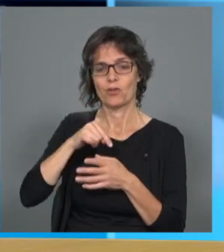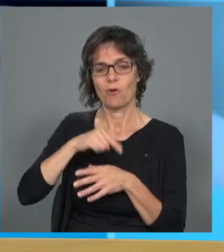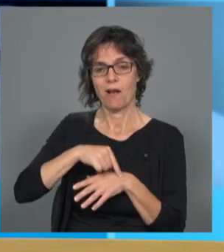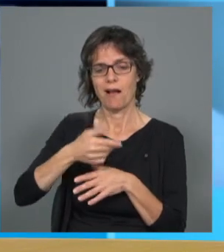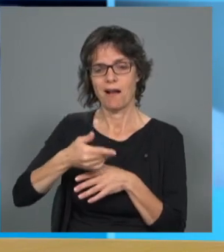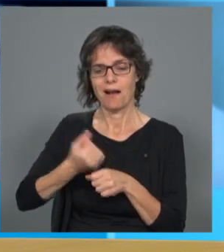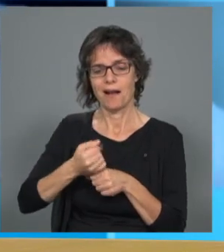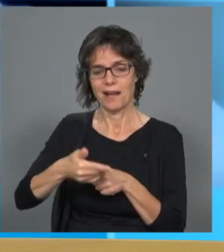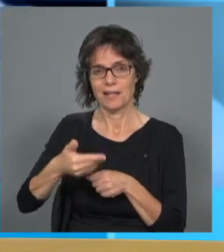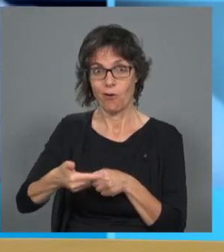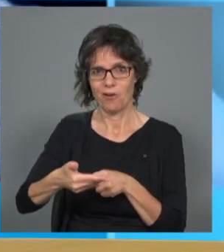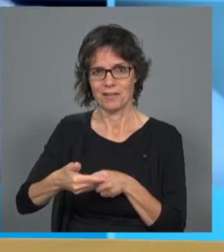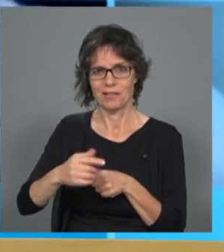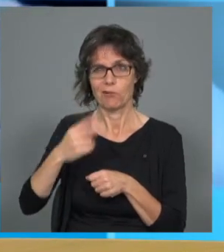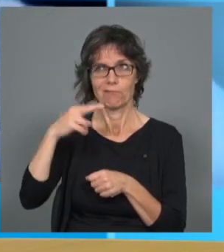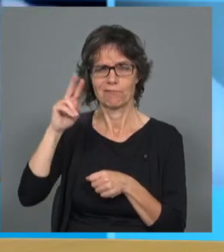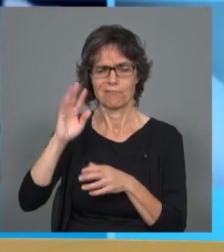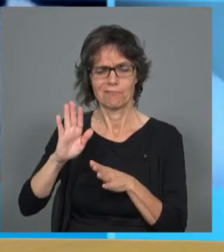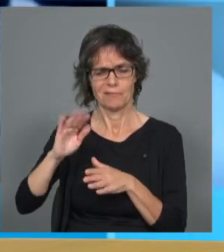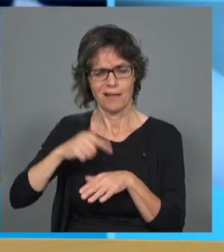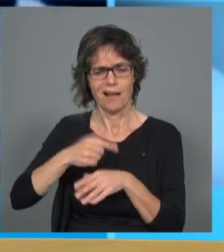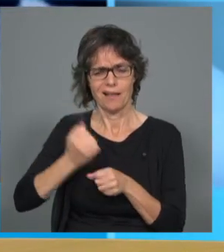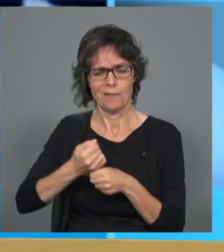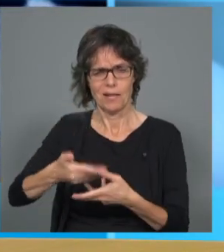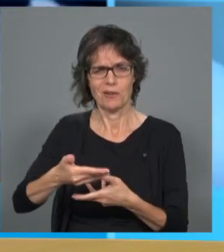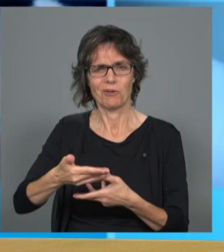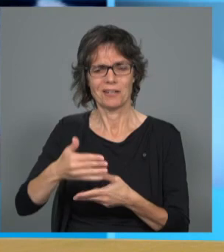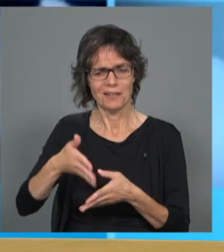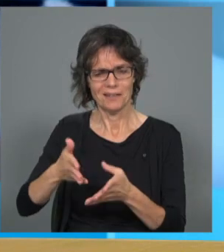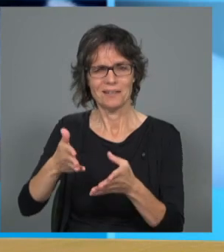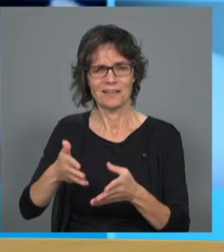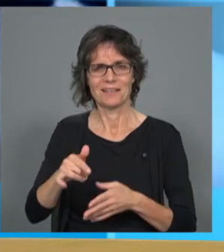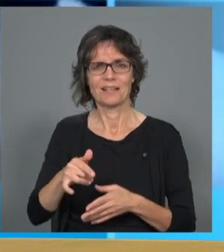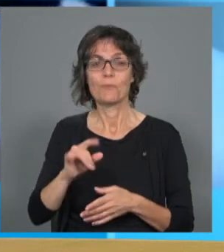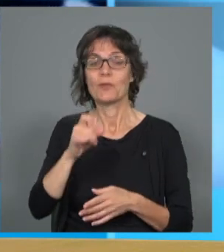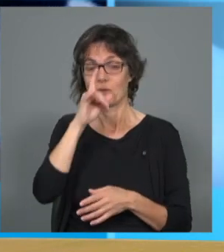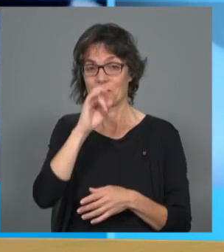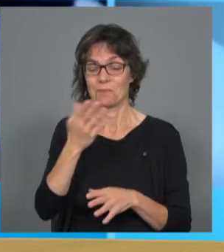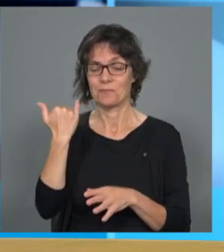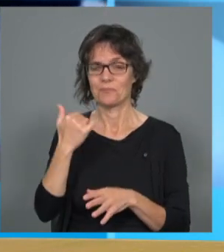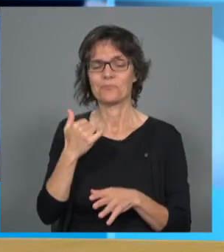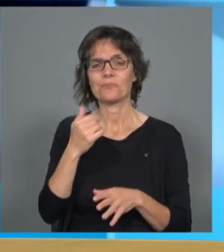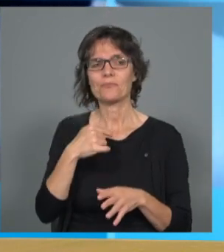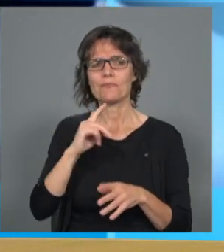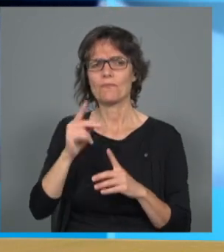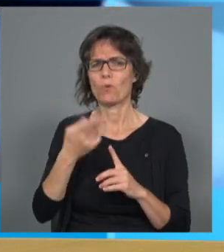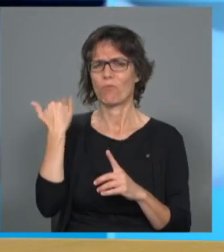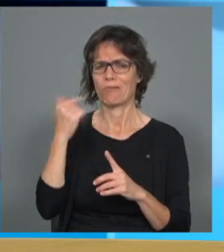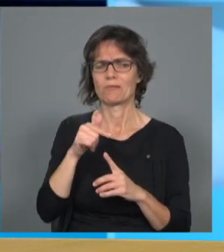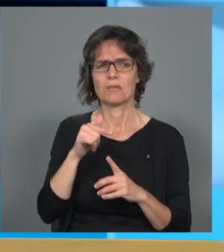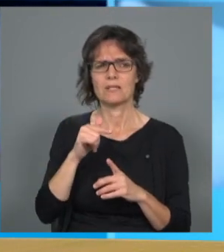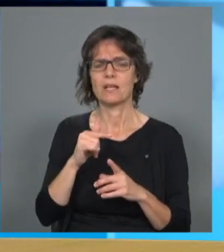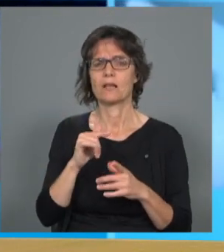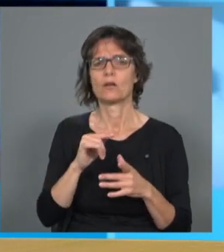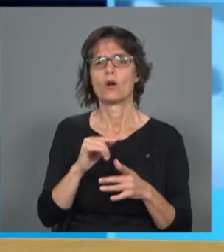só para contar um brevíssimo momento. Aqui há uns anos atrás, num grupo de casais, estivemos reunidos num fim de semana e tivemos